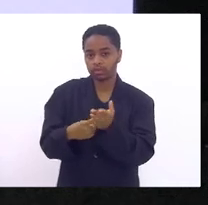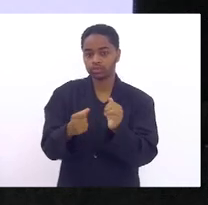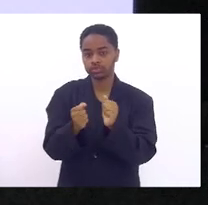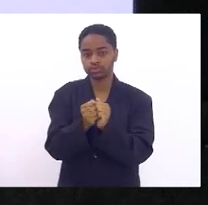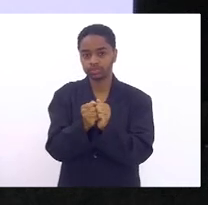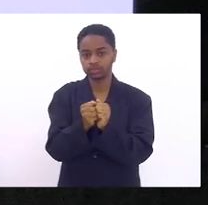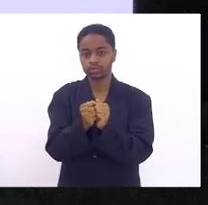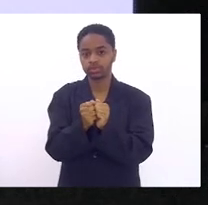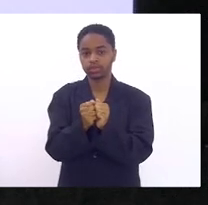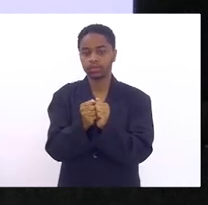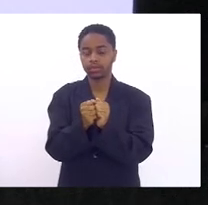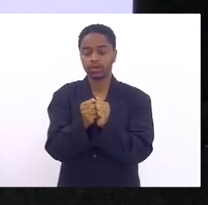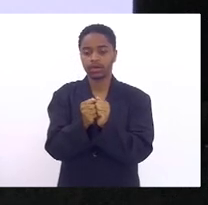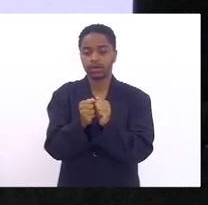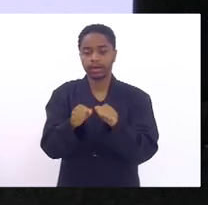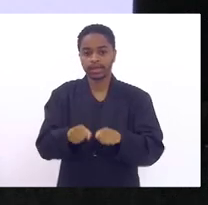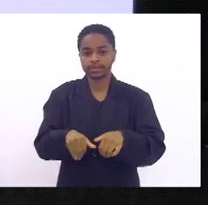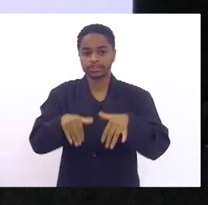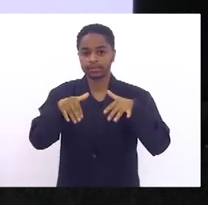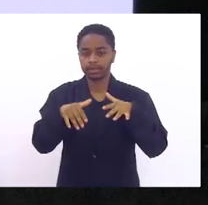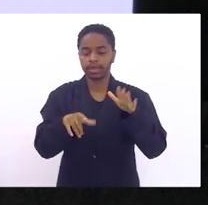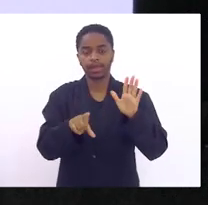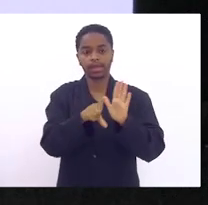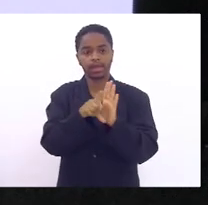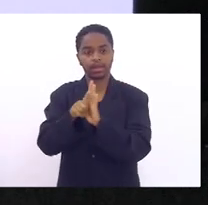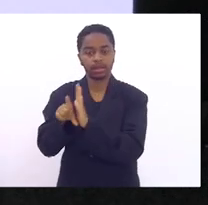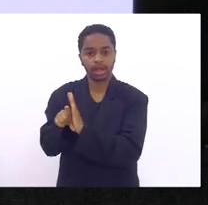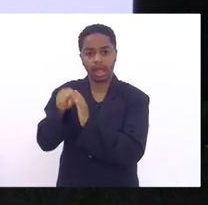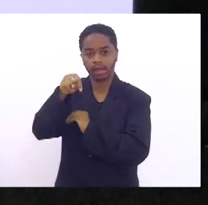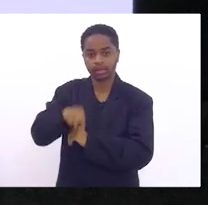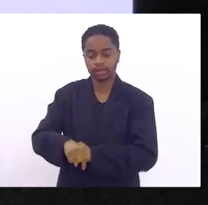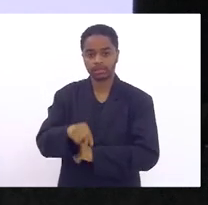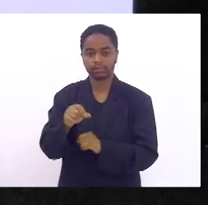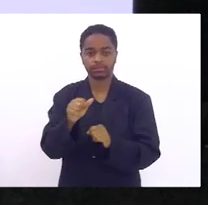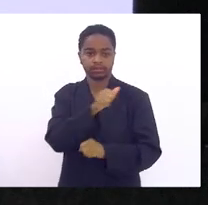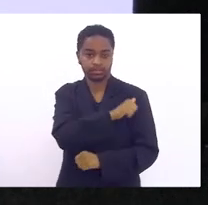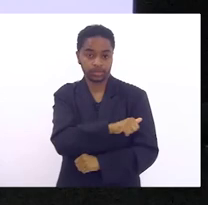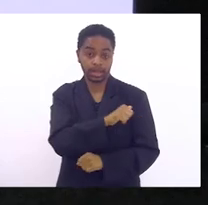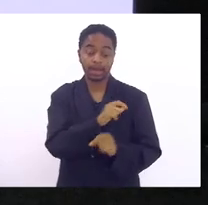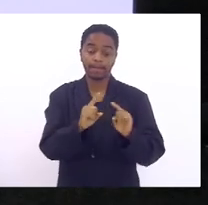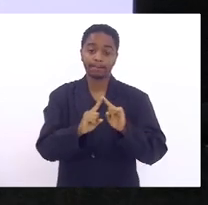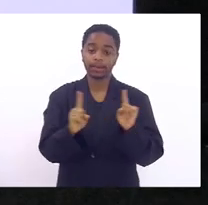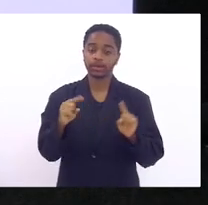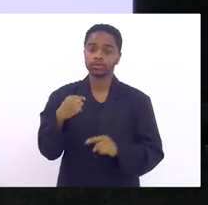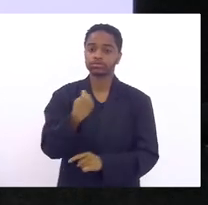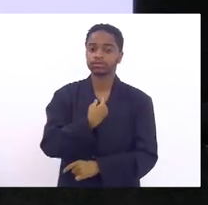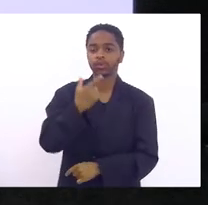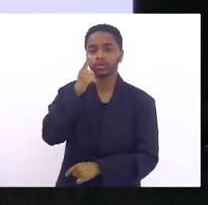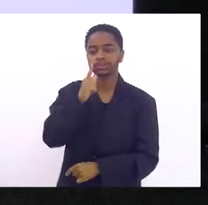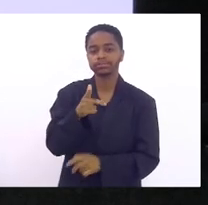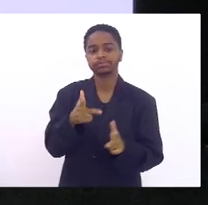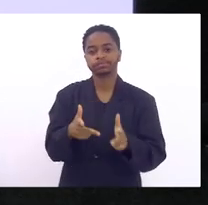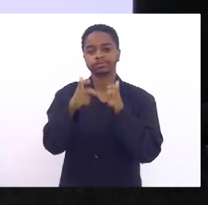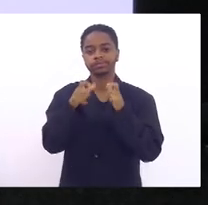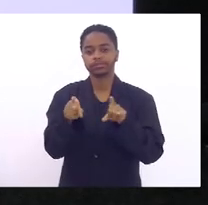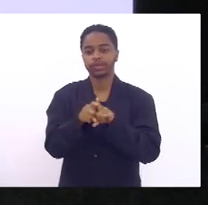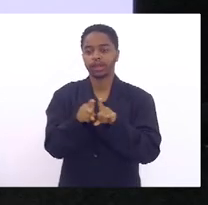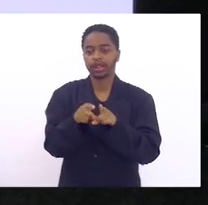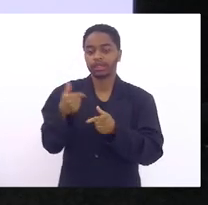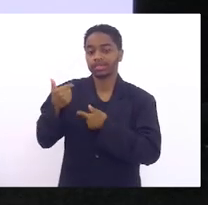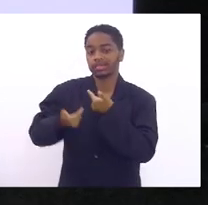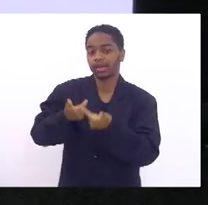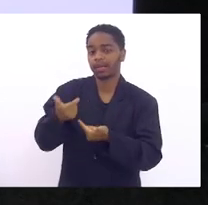legislativa como eh a do Rio de Janeiro mas também para que a gente possa visualizar um trabalho que muitas vezes